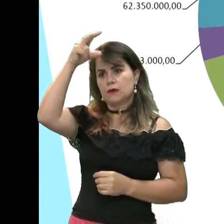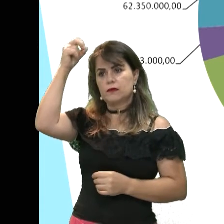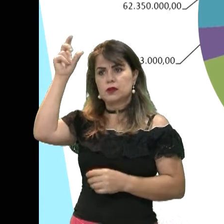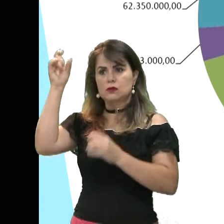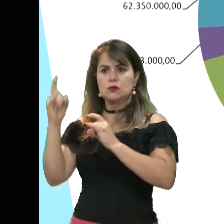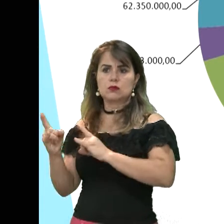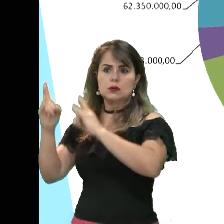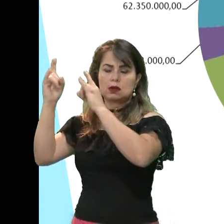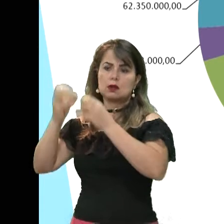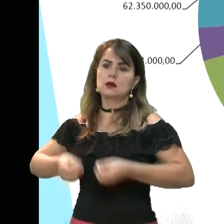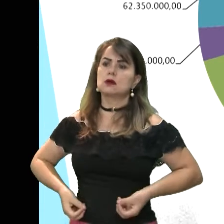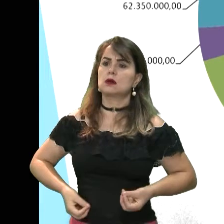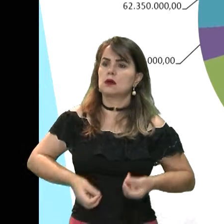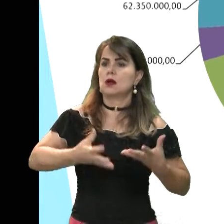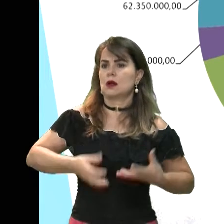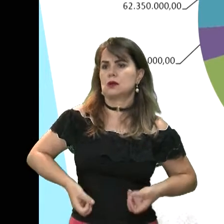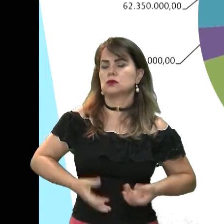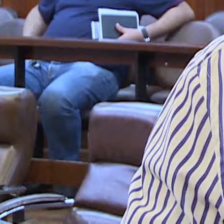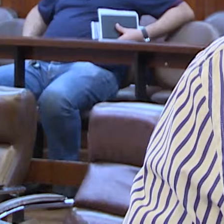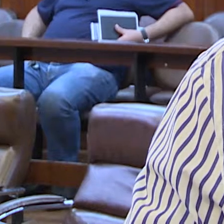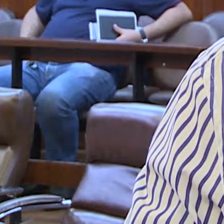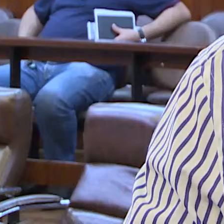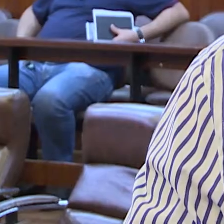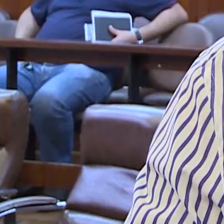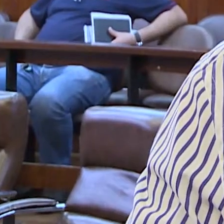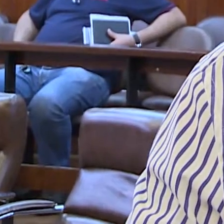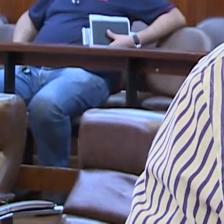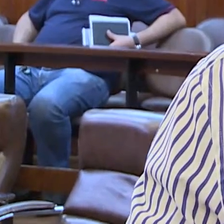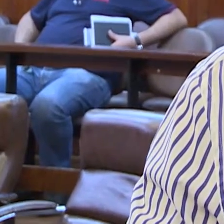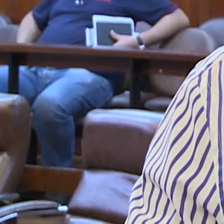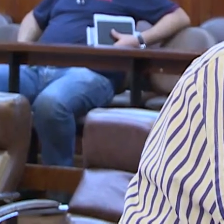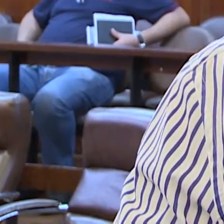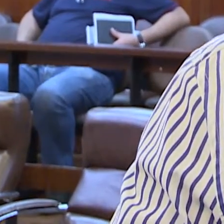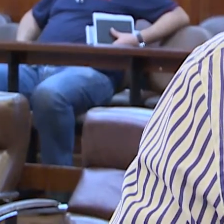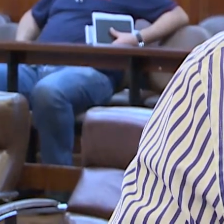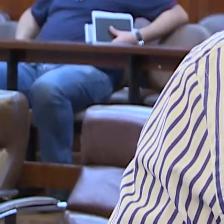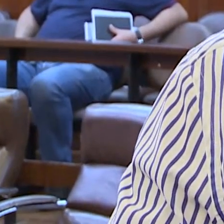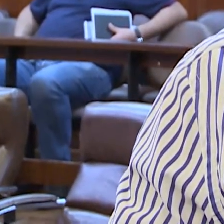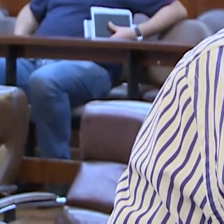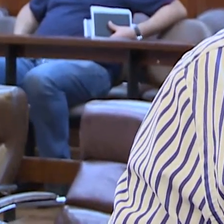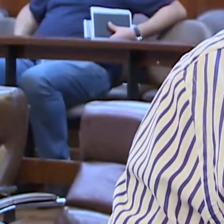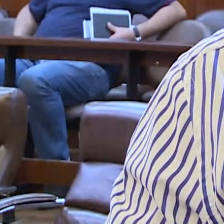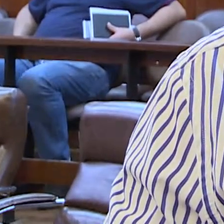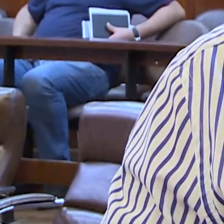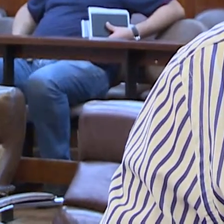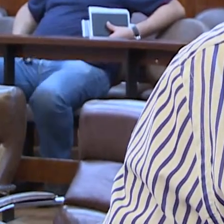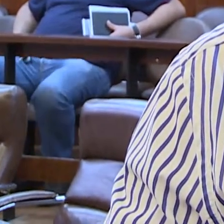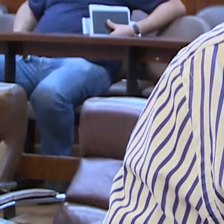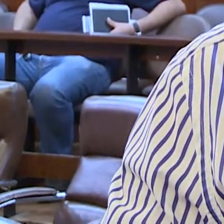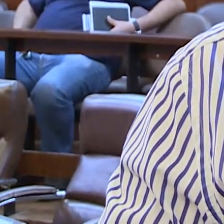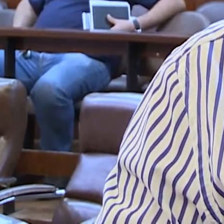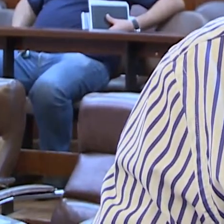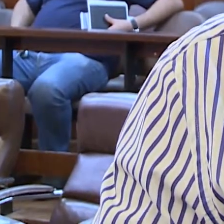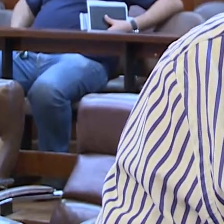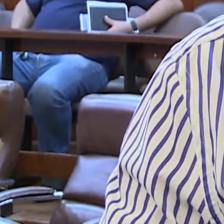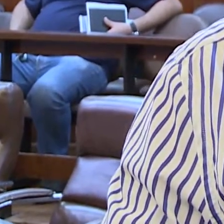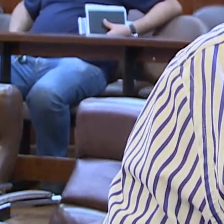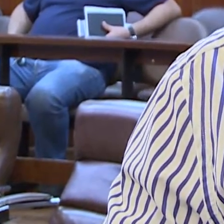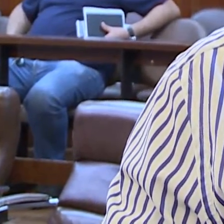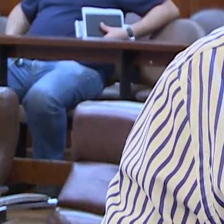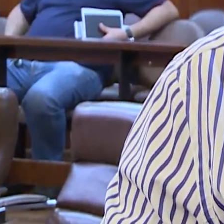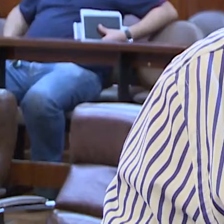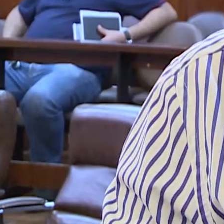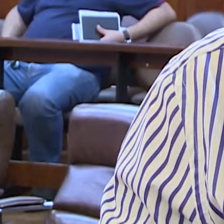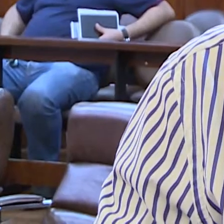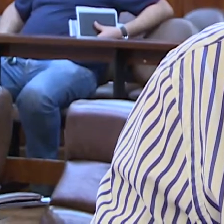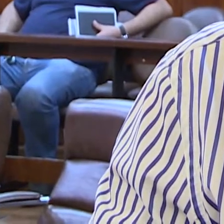da Prefeitura São com educação e saúde saúde educação consiga montar Servidor Público também